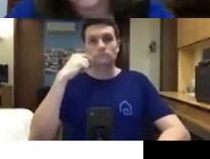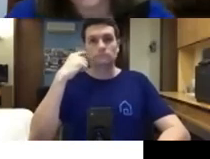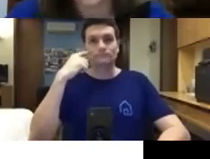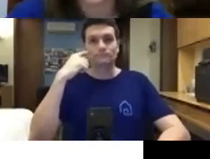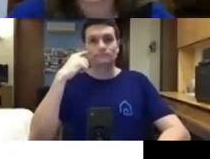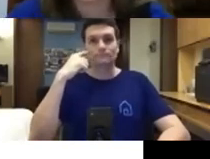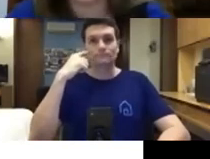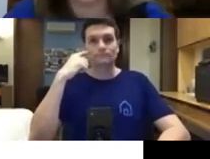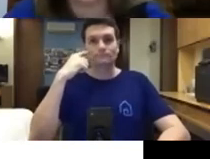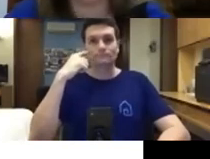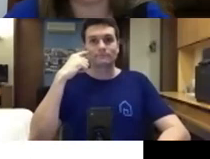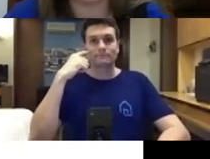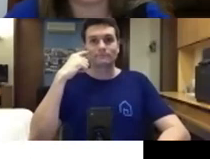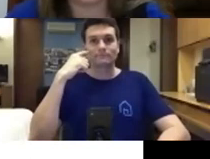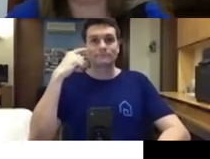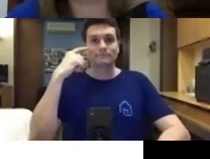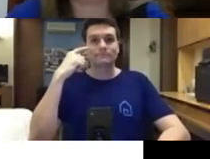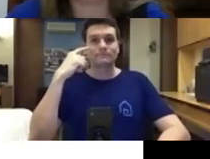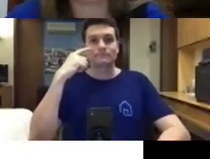Resumindo, vai dar errado.